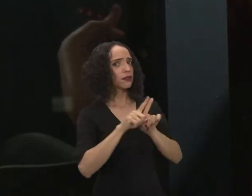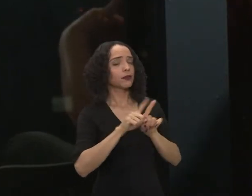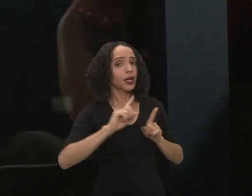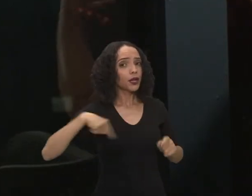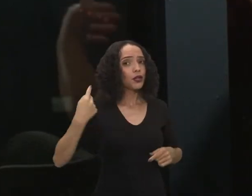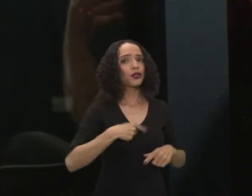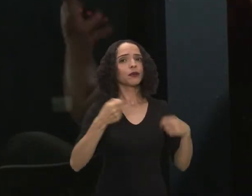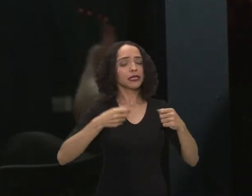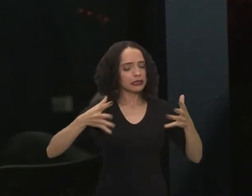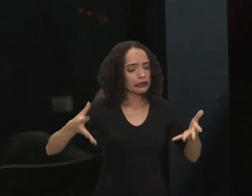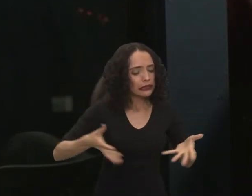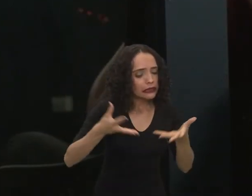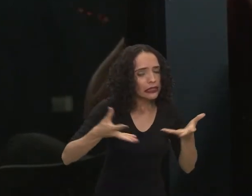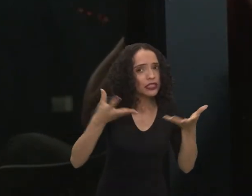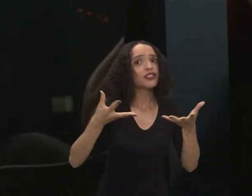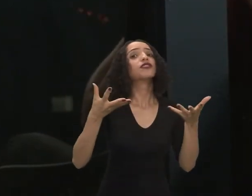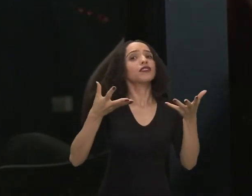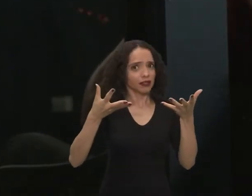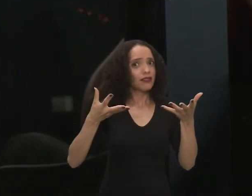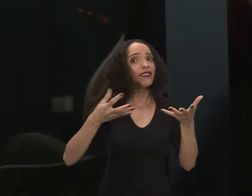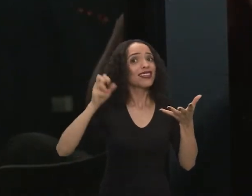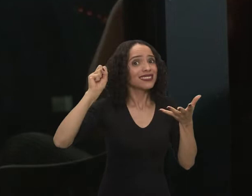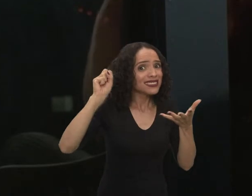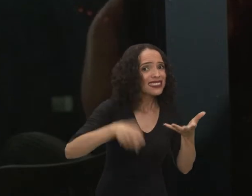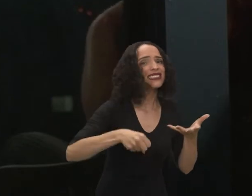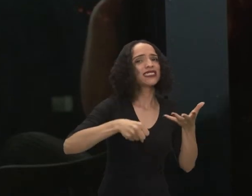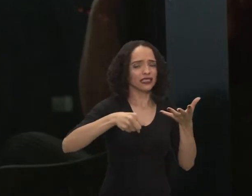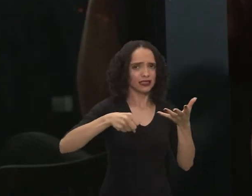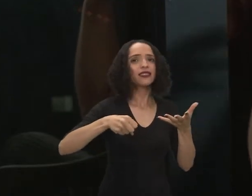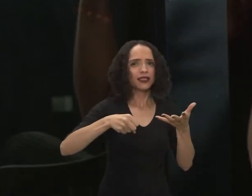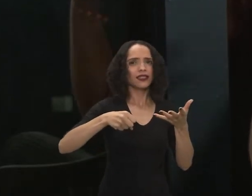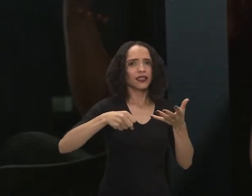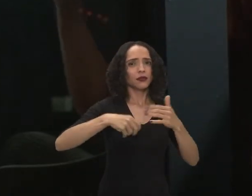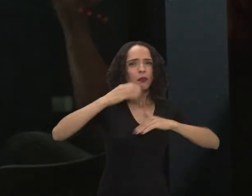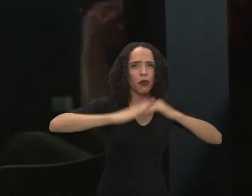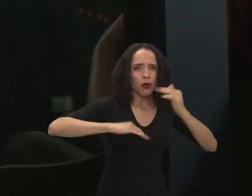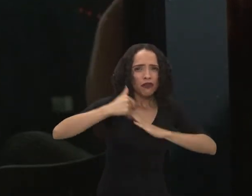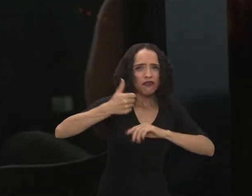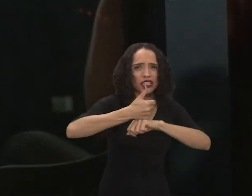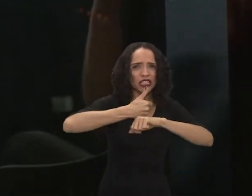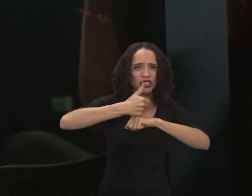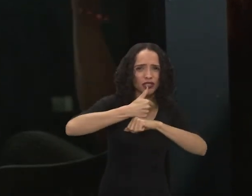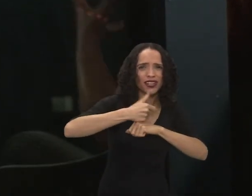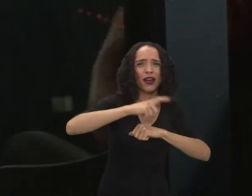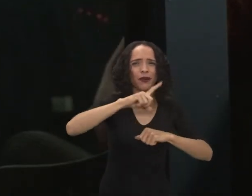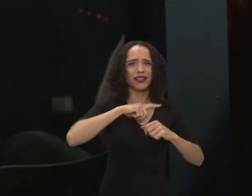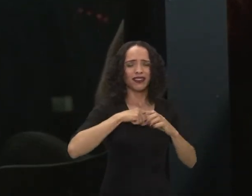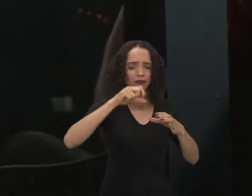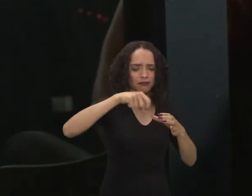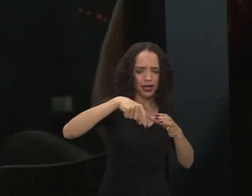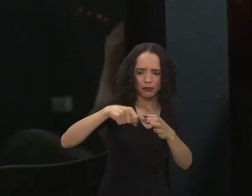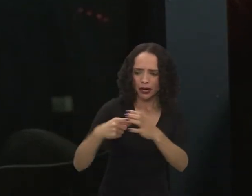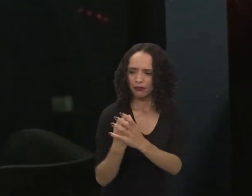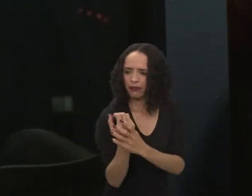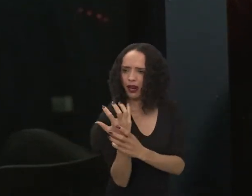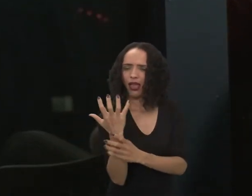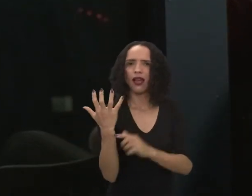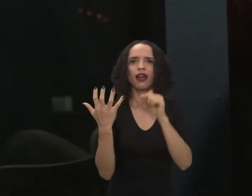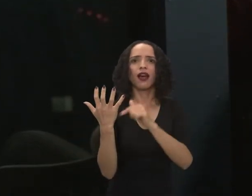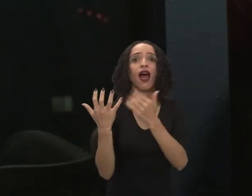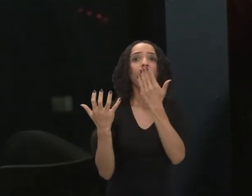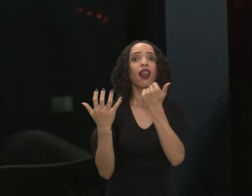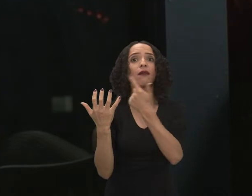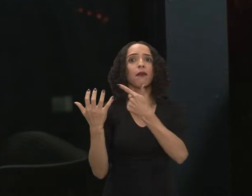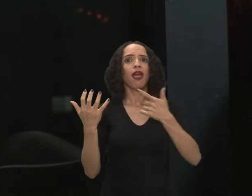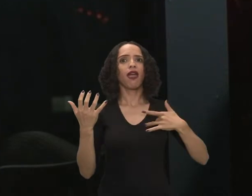precisa incentivar cada dia mais esses produtores, que são pequenos produtores, que produzem os alimentos e